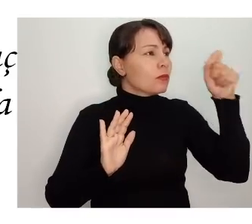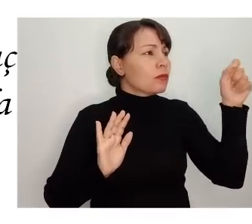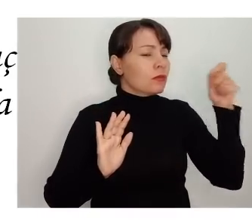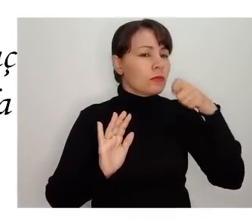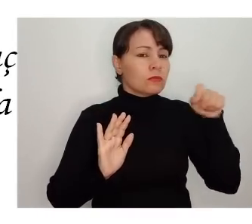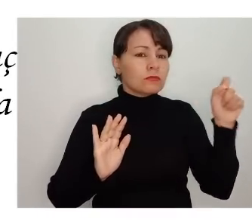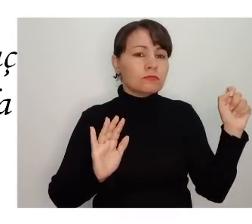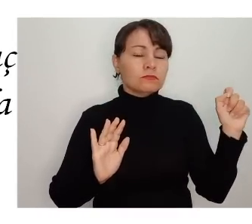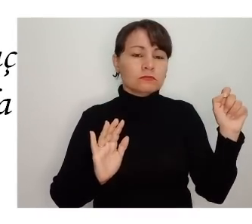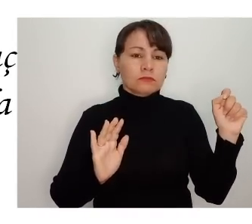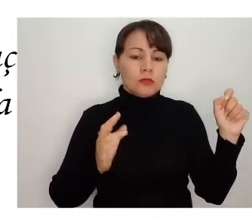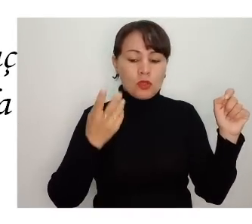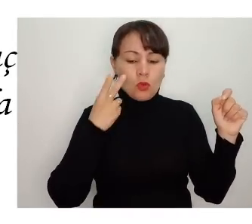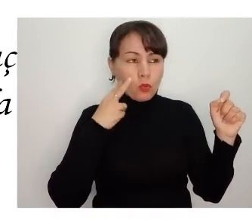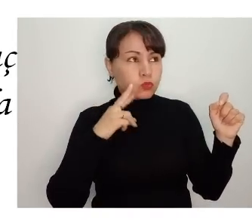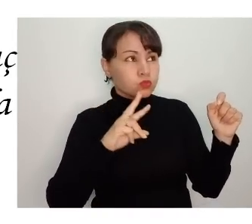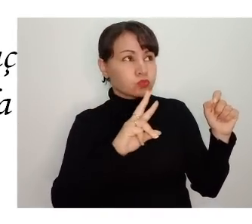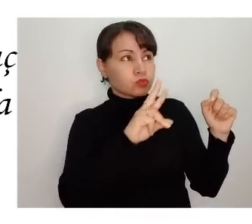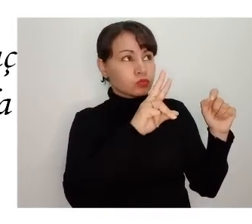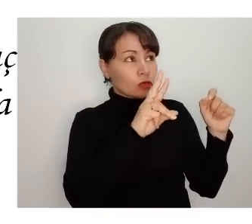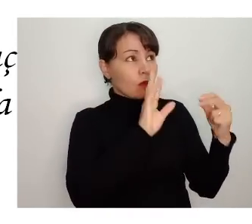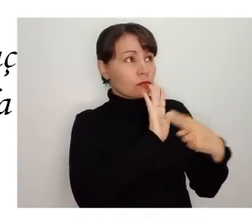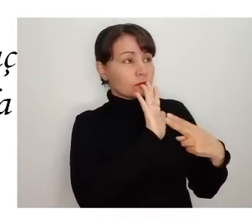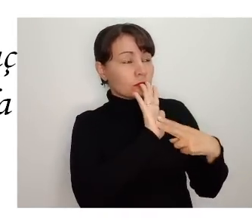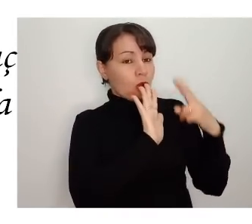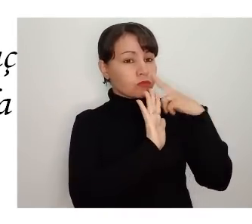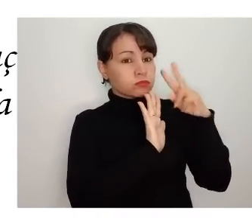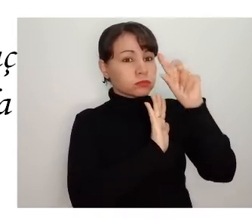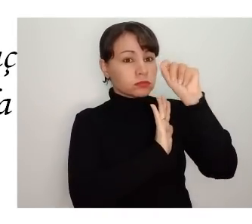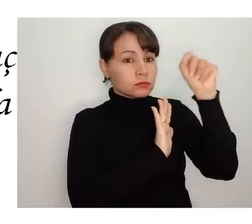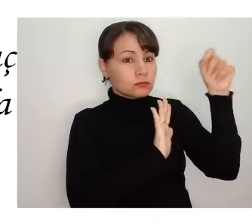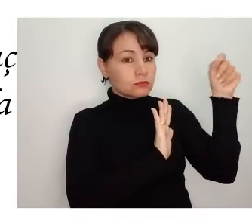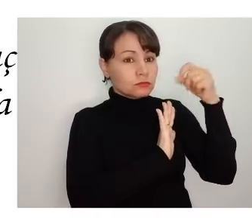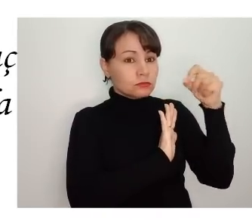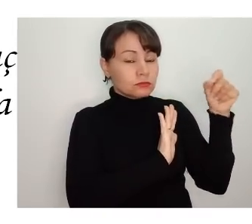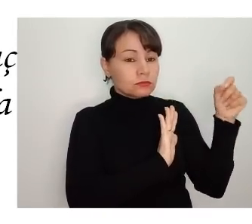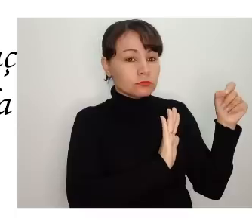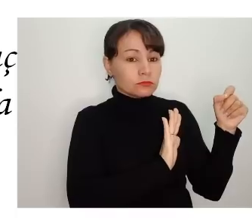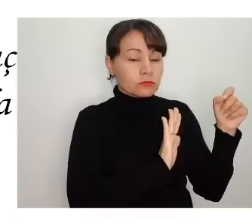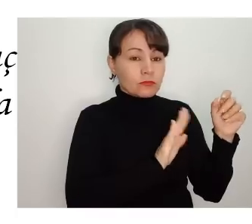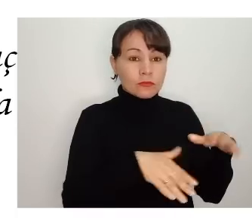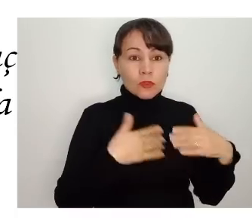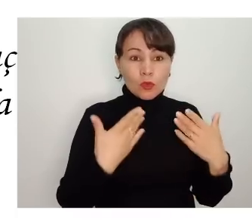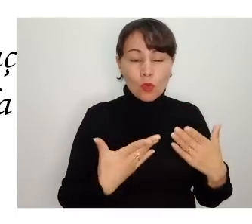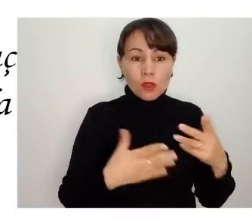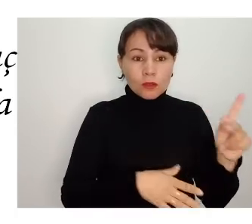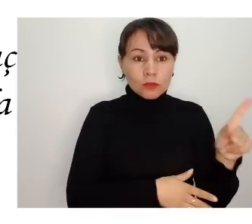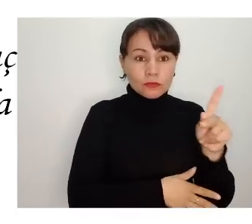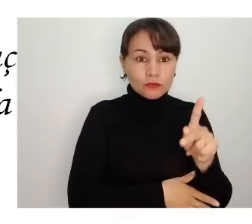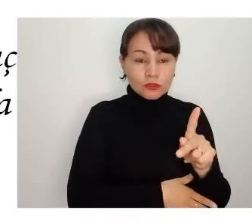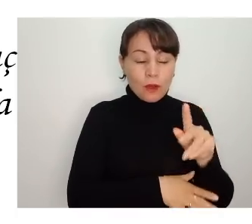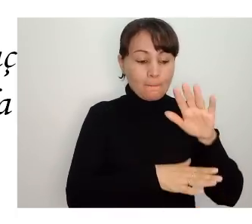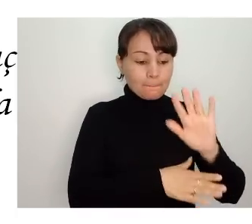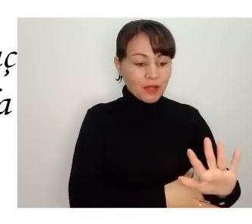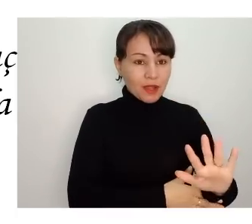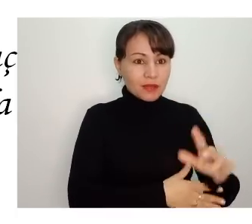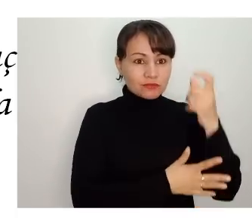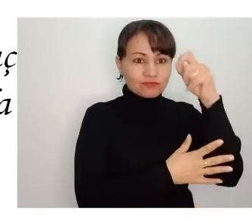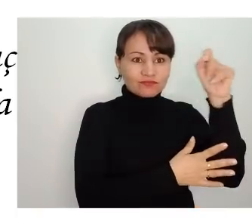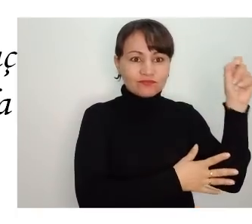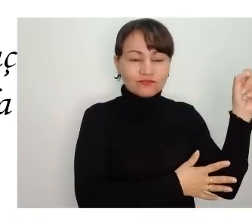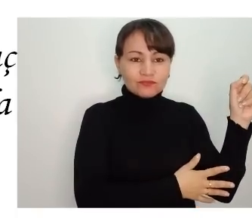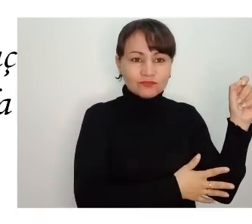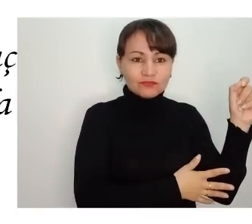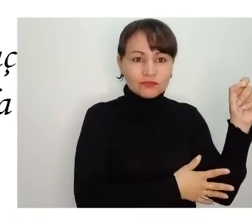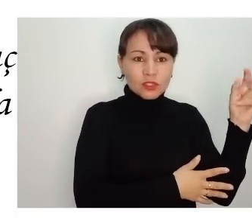no quadro, né? Então, o olhar dele e a atenção dele vai para o quadro, e quando a professora para